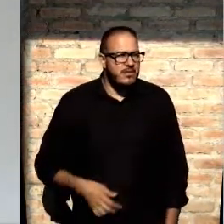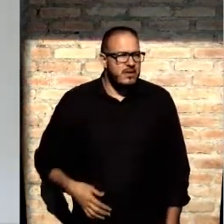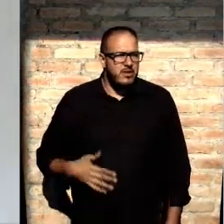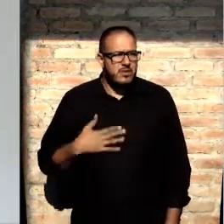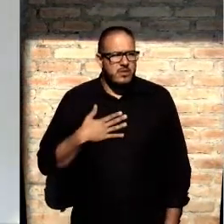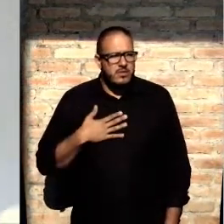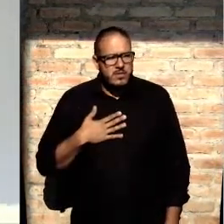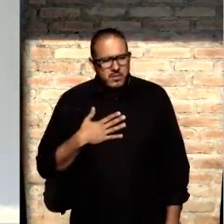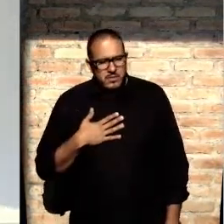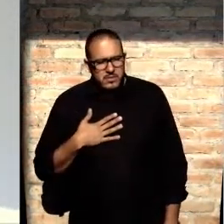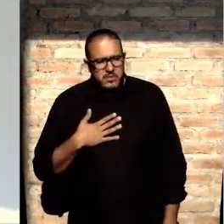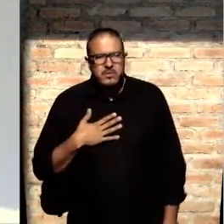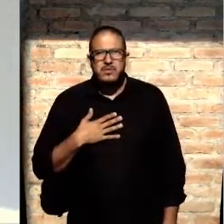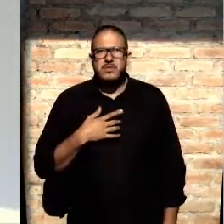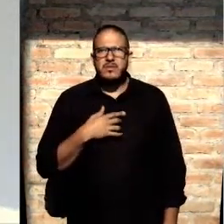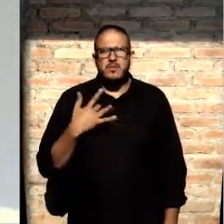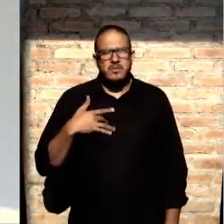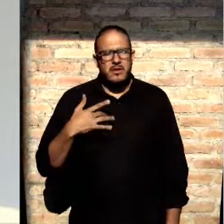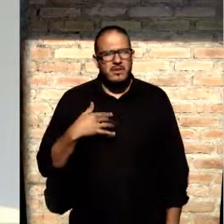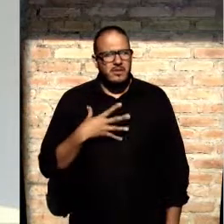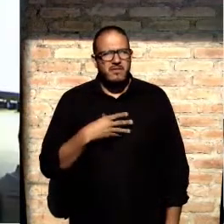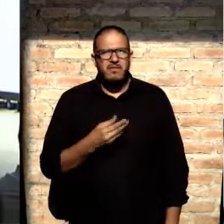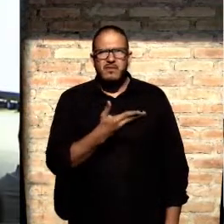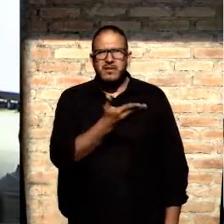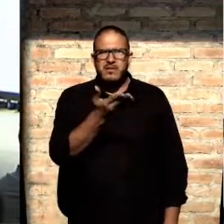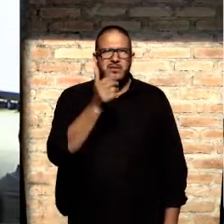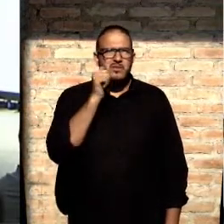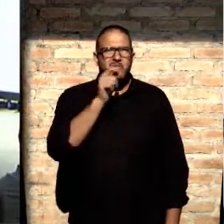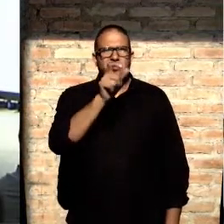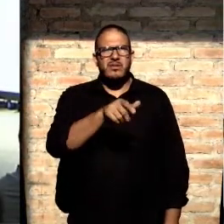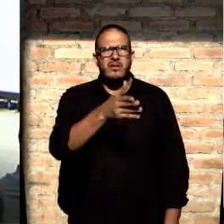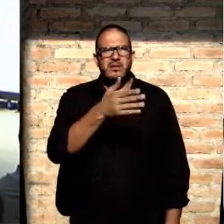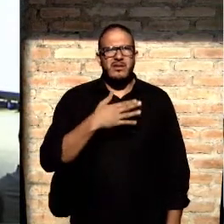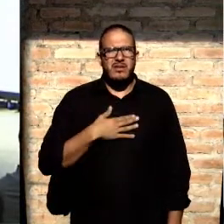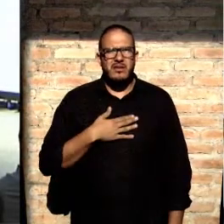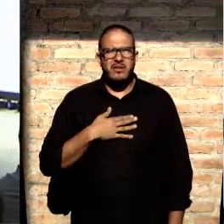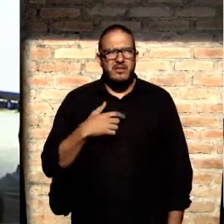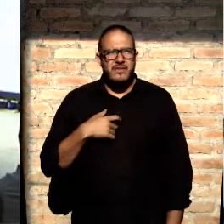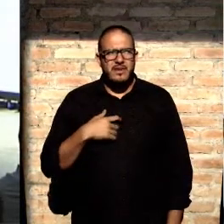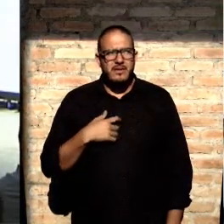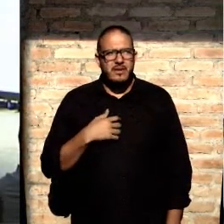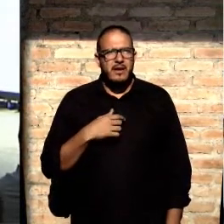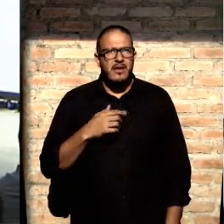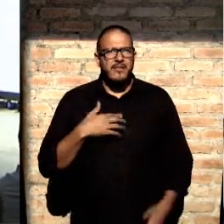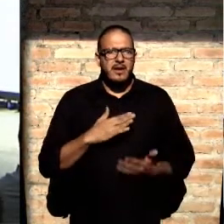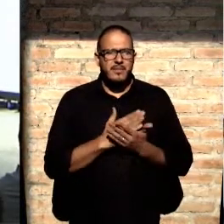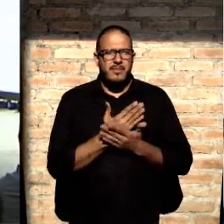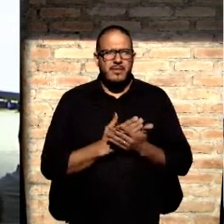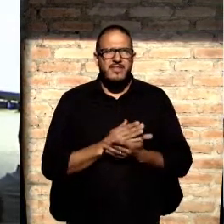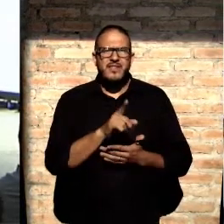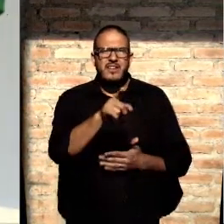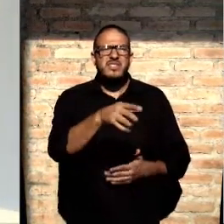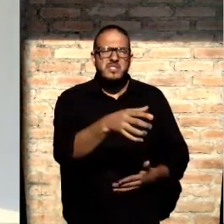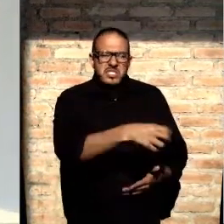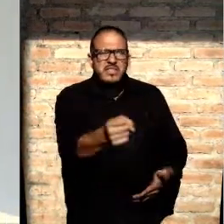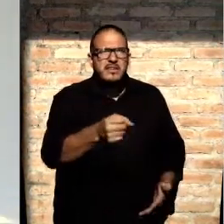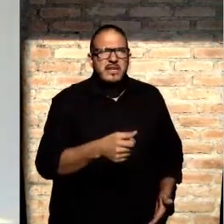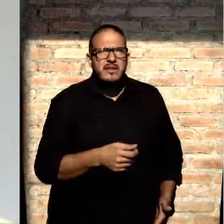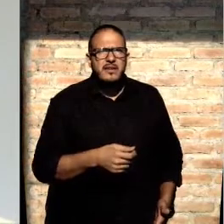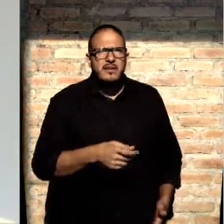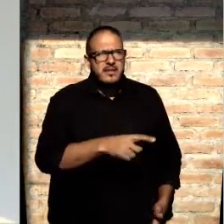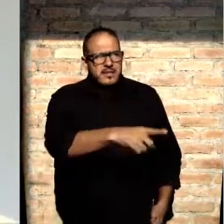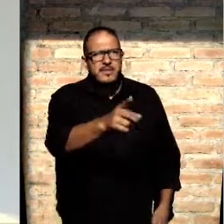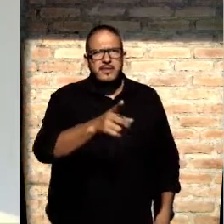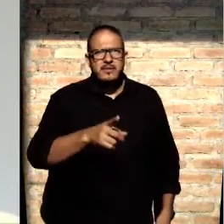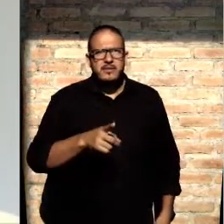peso nessa criança com essa moeda a ea gente fica constrangido de falar pra amiga tira essa moeda da mão